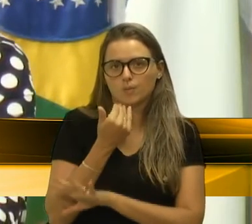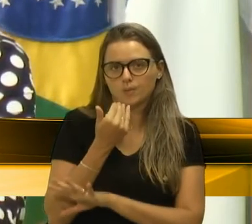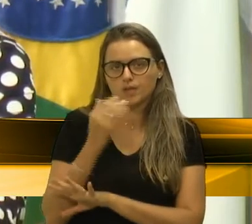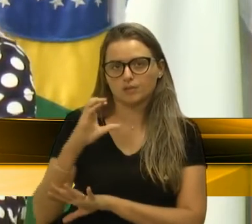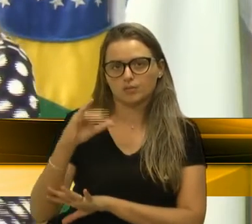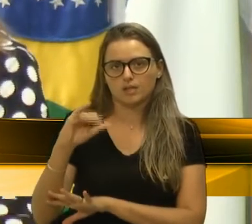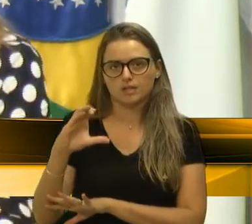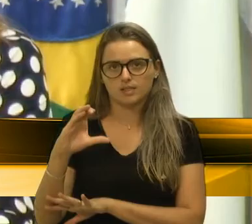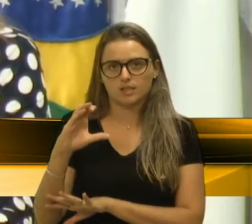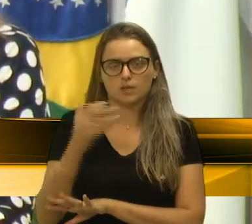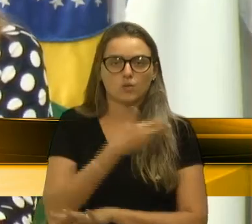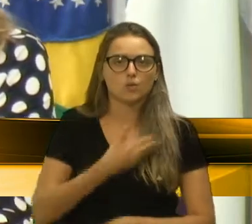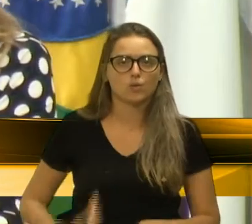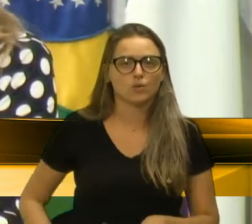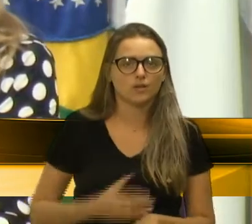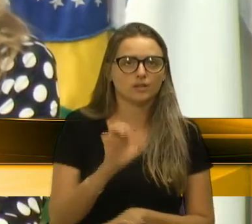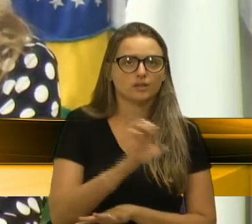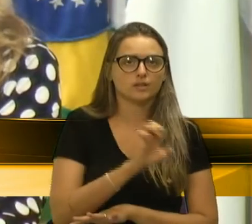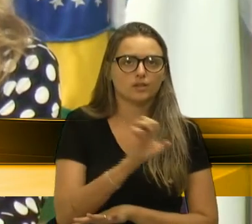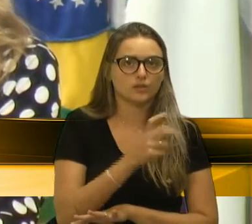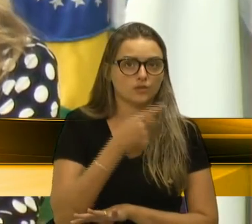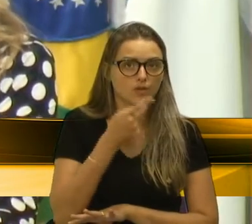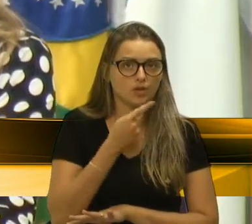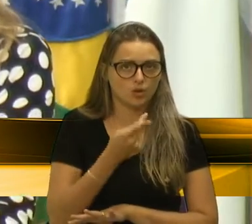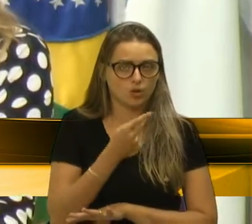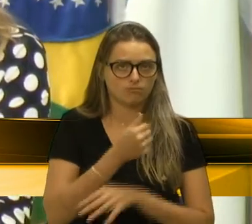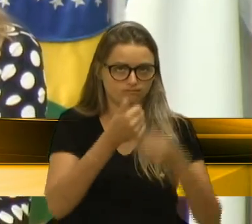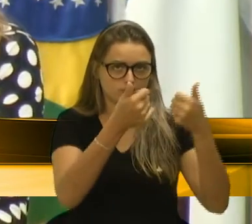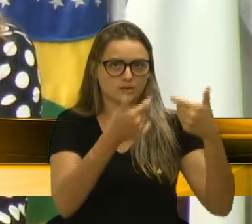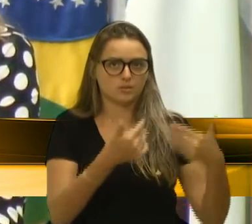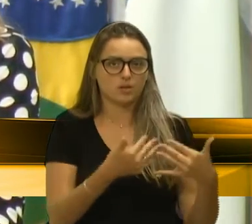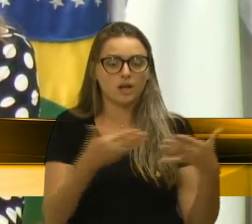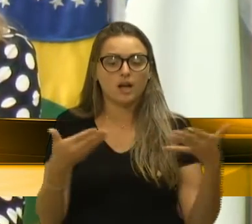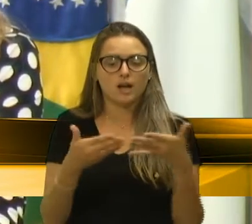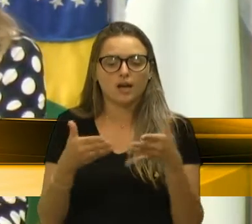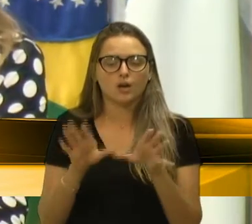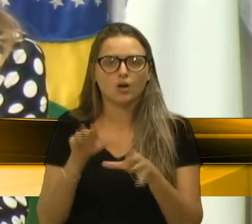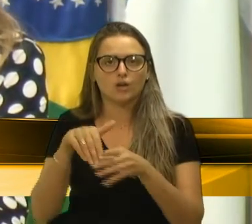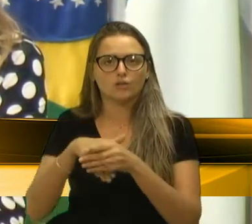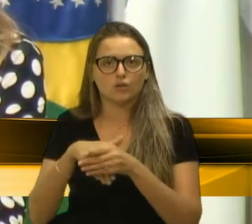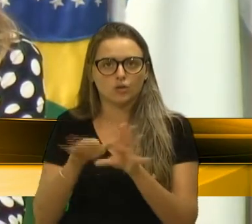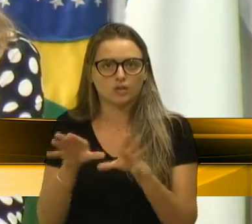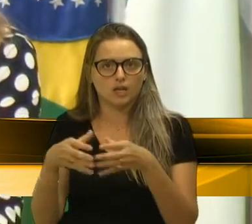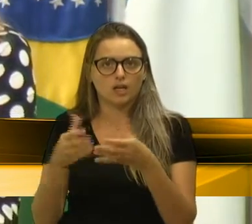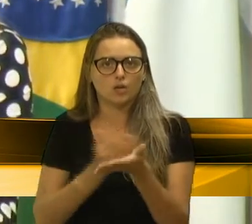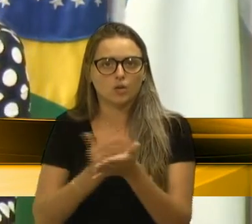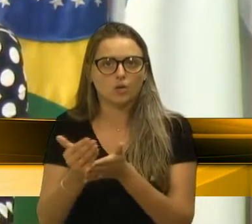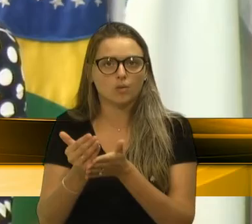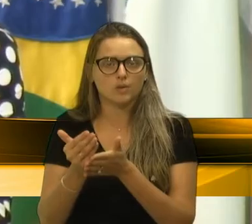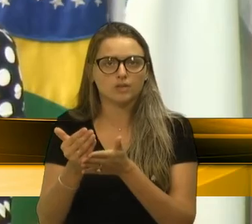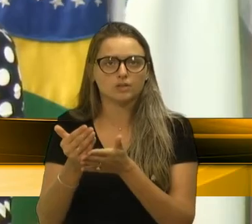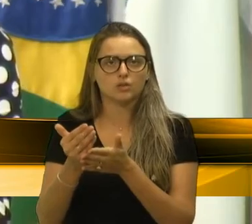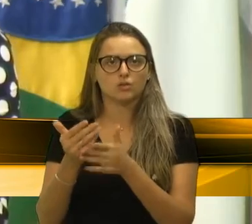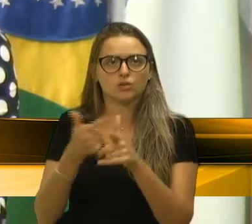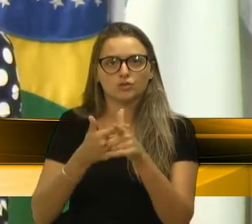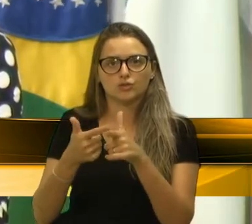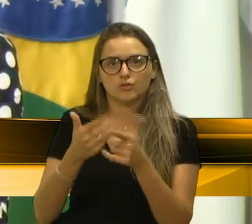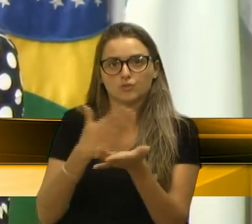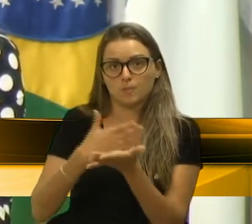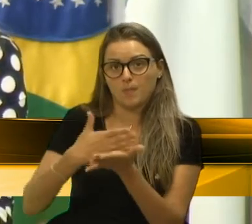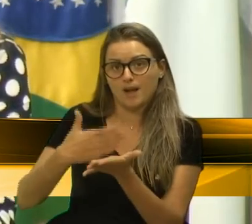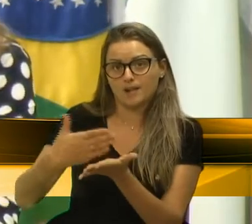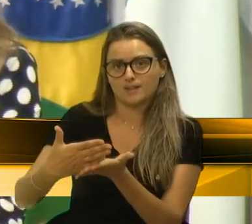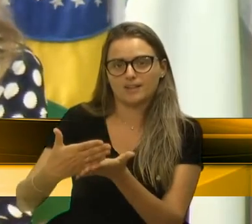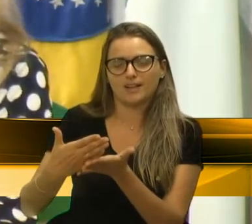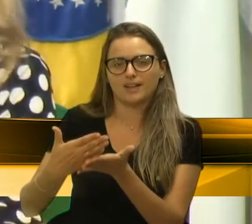dizer, teve pessoas que disseram, bem, agora que foi votado esse pacote, já vai parar de haver o parcelamento? Não é bem